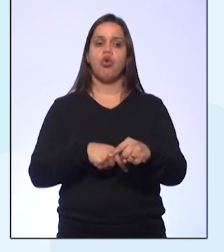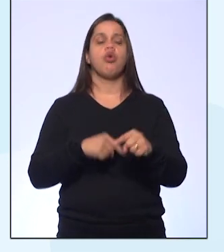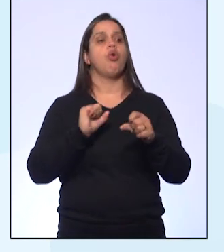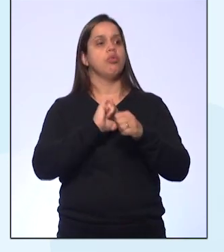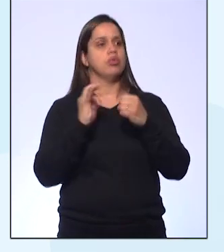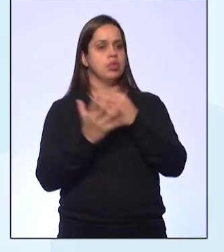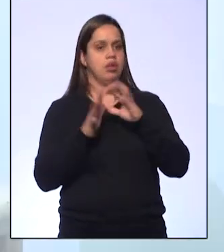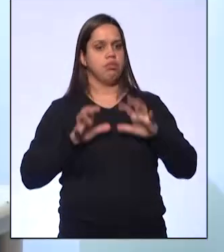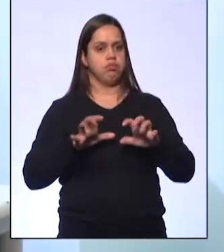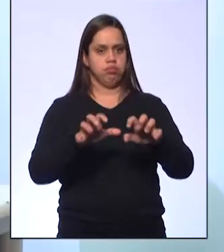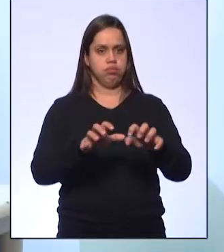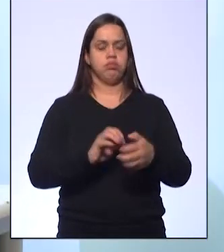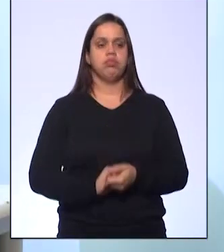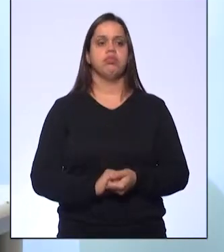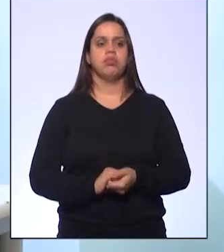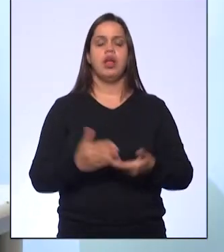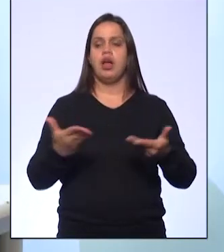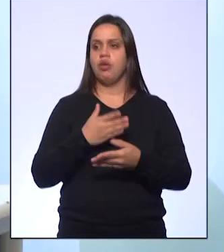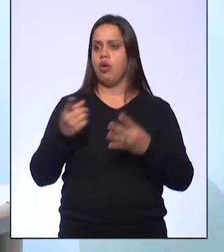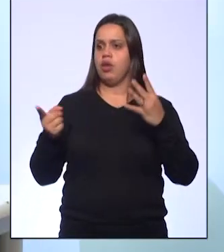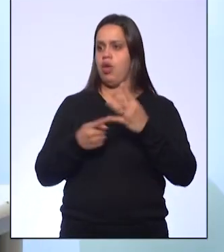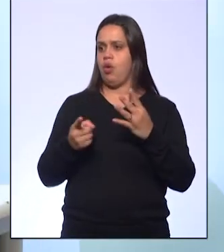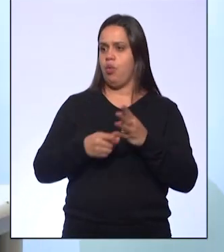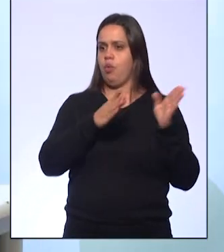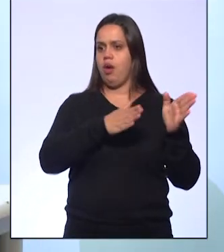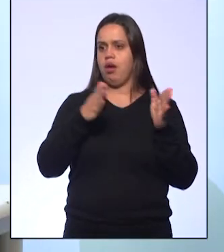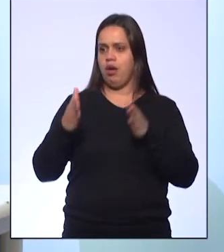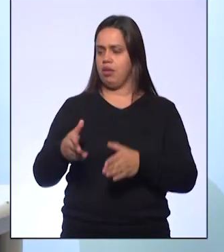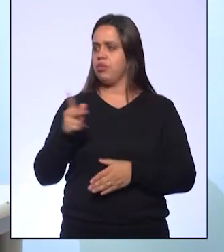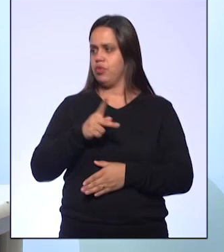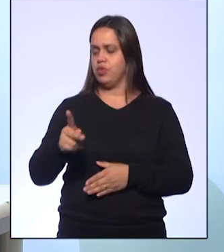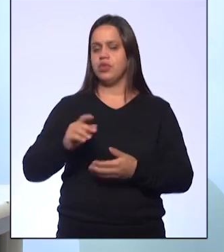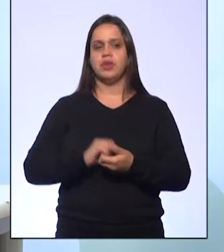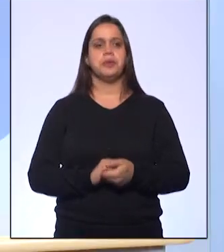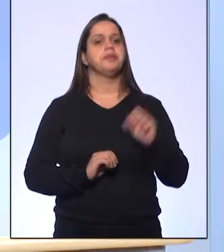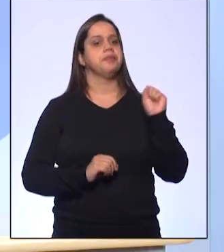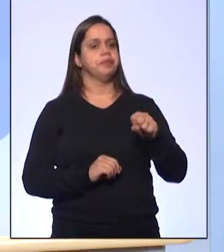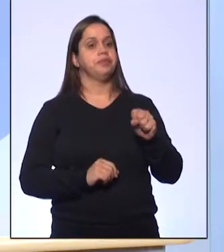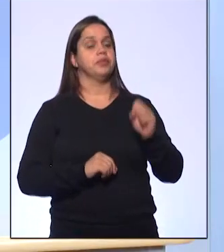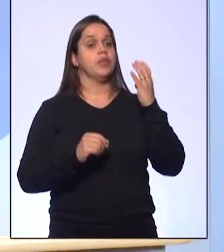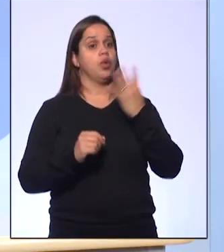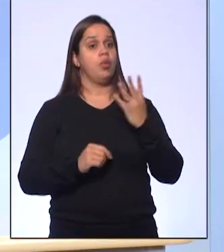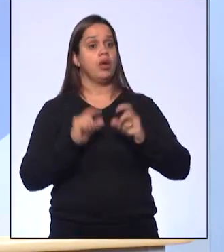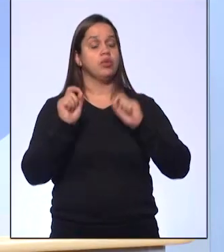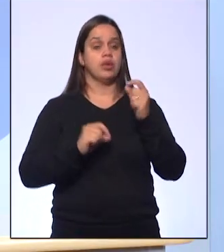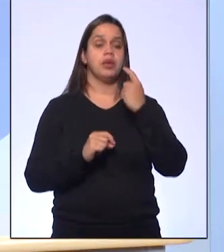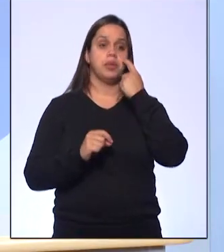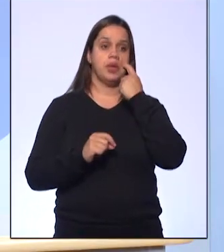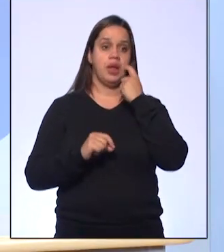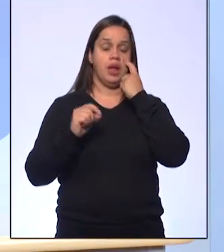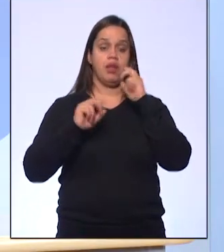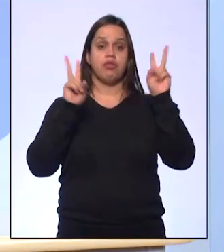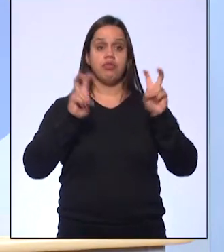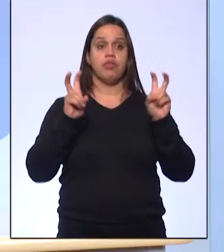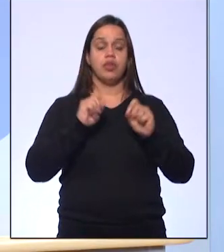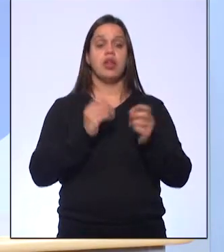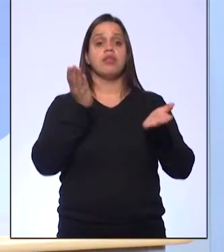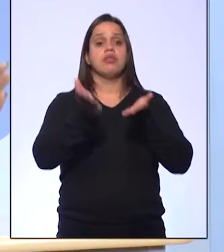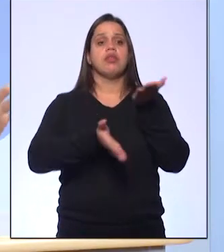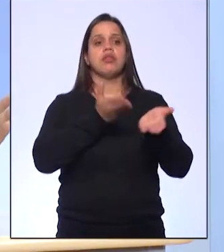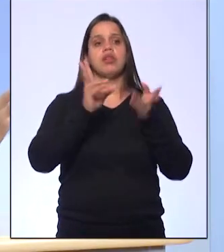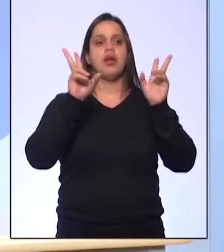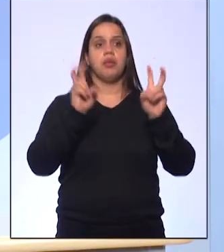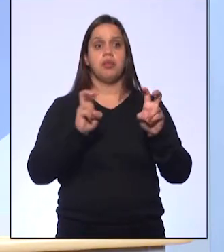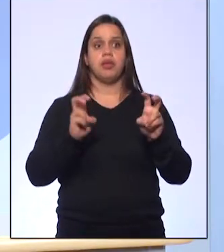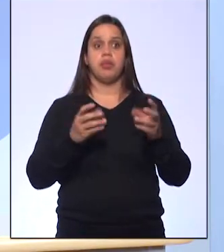Então, acho que agora chegamos à parte 4 da nossa aula, professora. Muito bem. A parte 4, ela vai falar sobre o tratamento, né? Então, nós